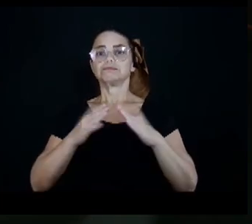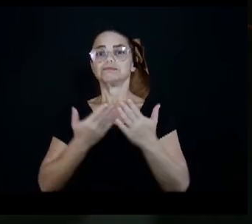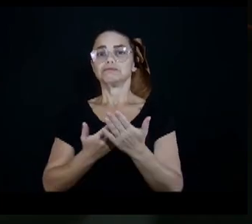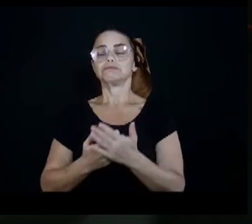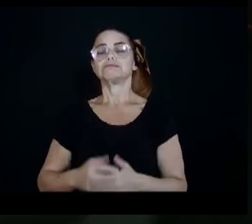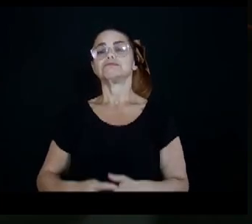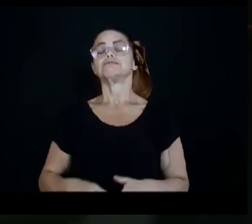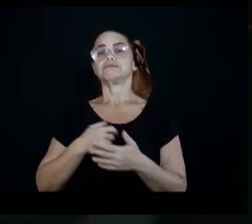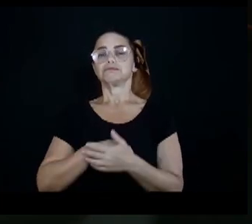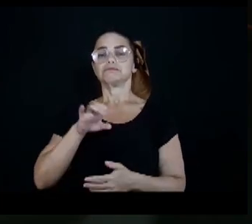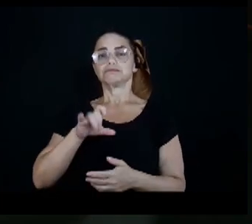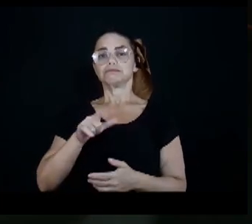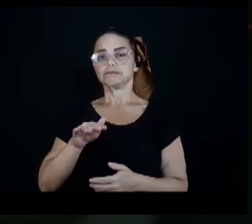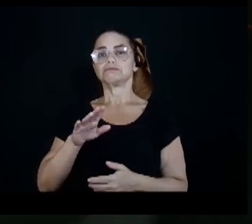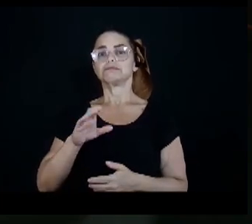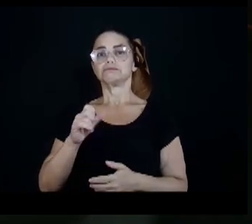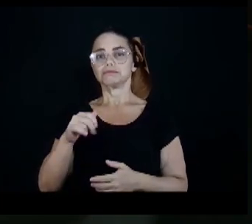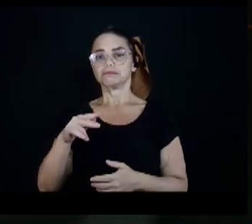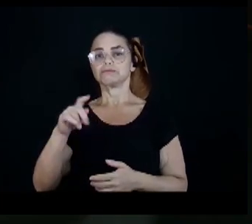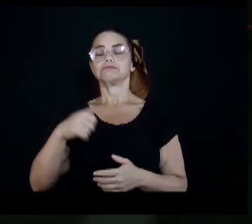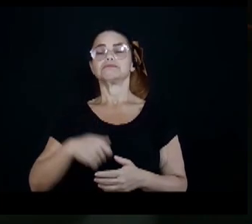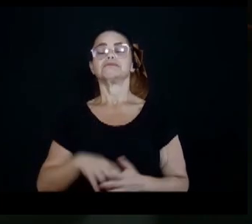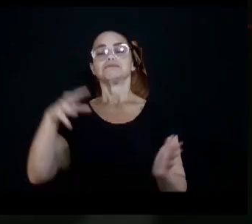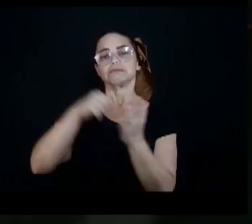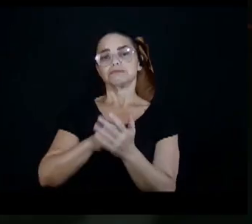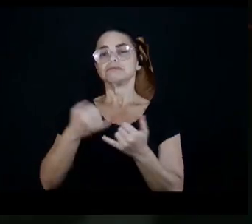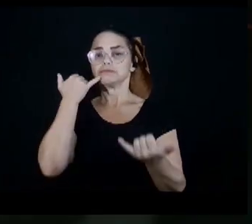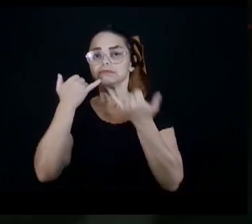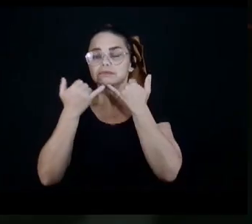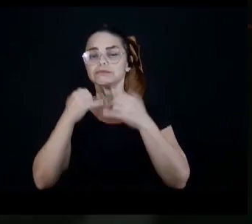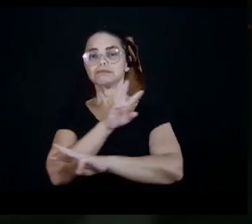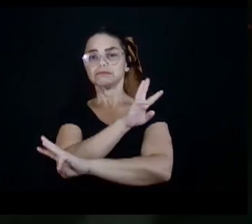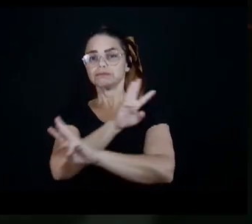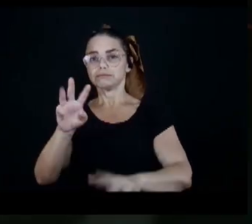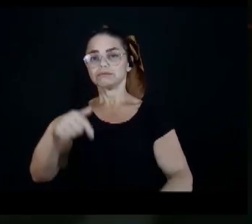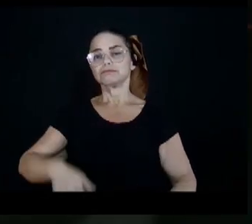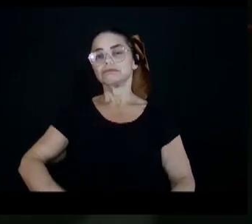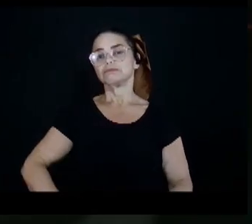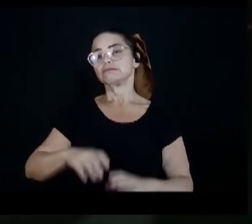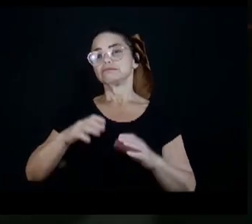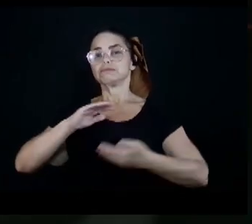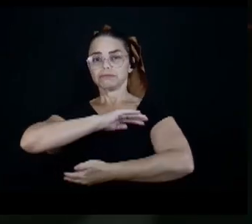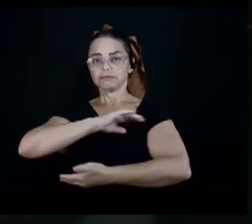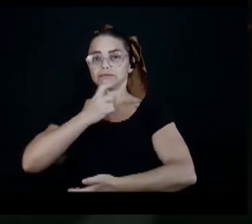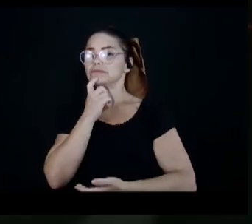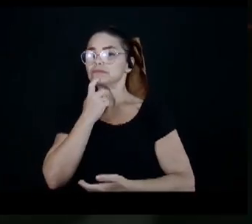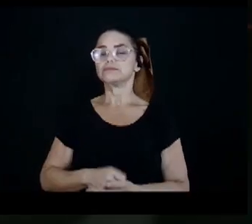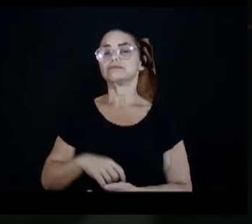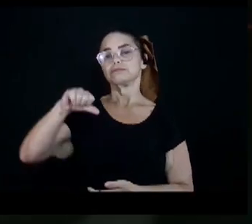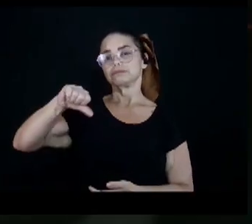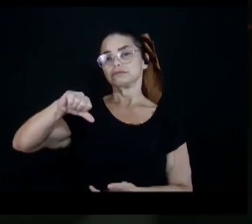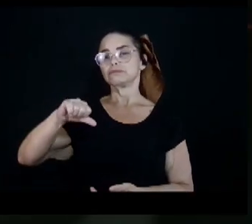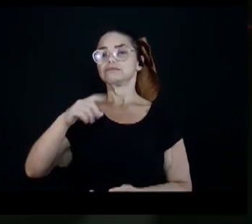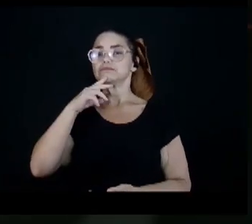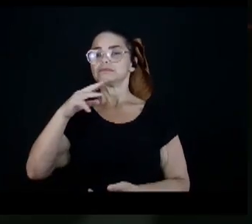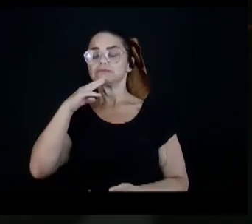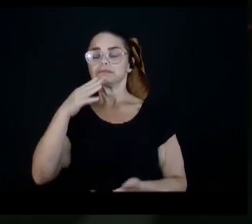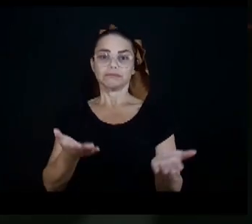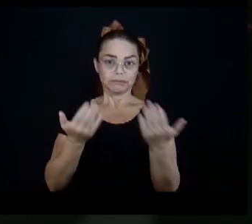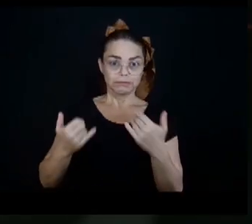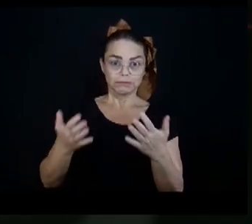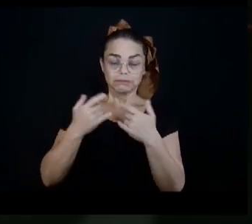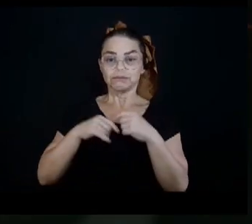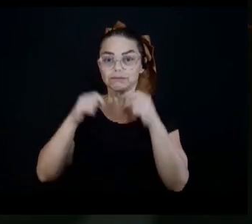e inscrições estarão disponíveis no site da Câmara a partir do dia 9 de março, então fique atento, faça a